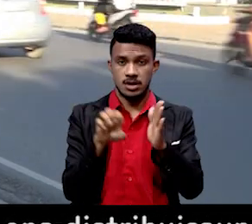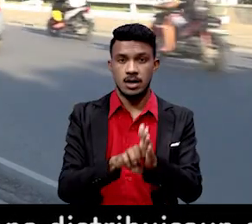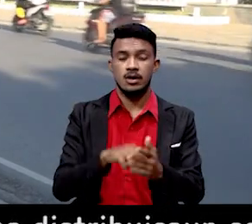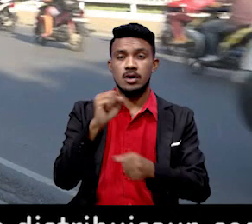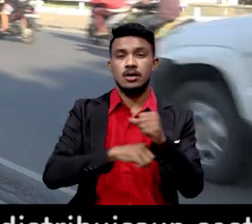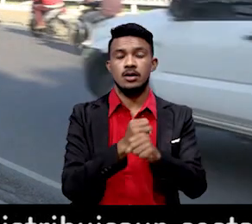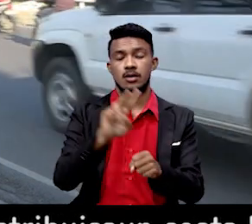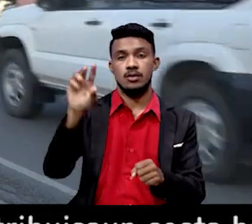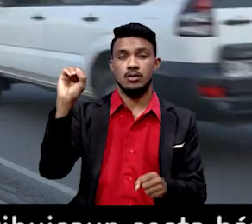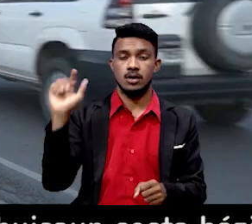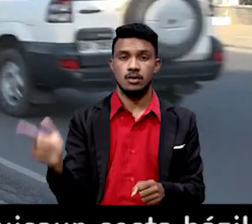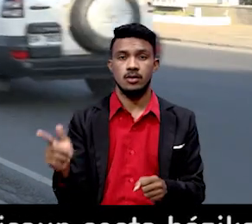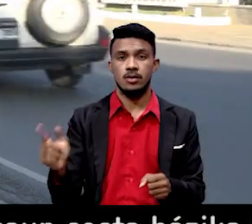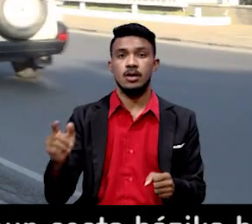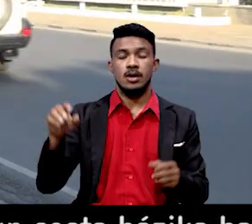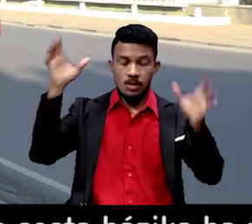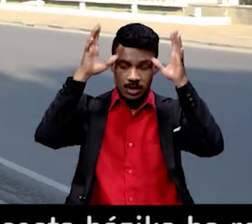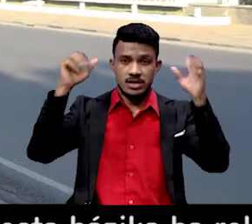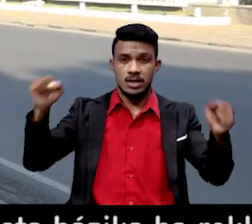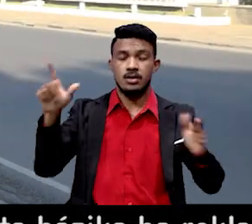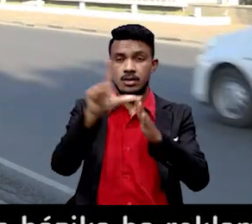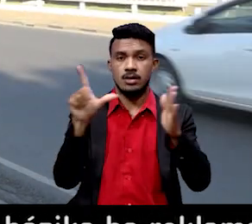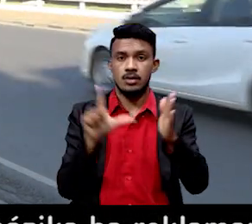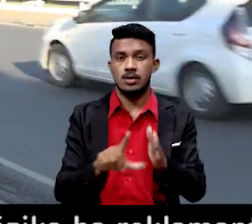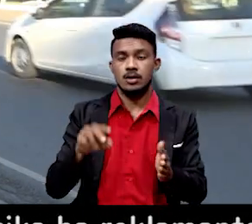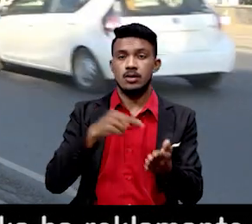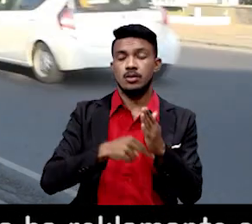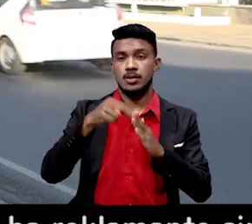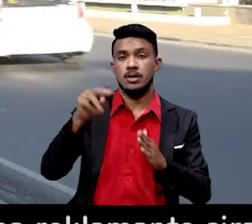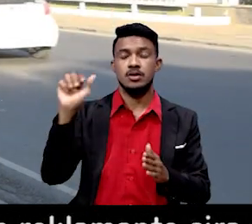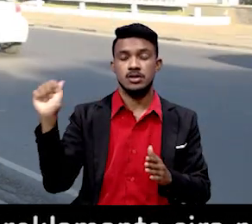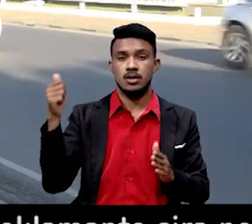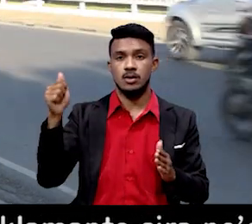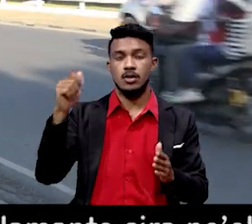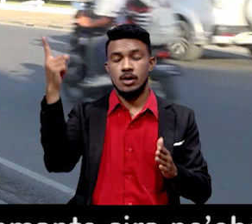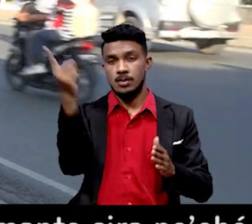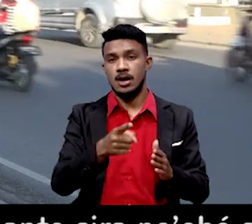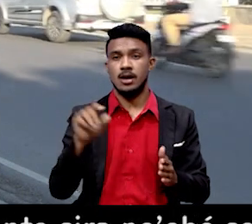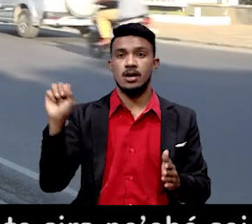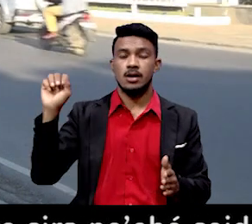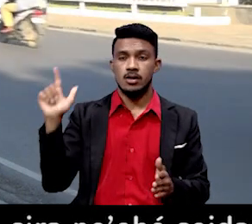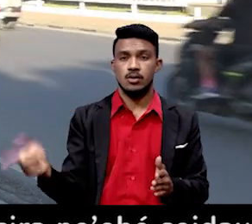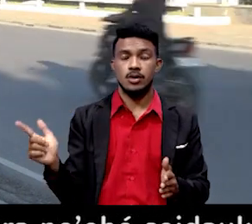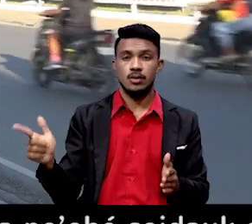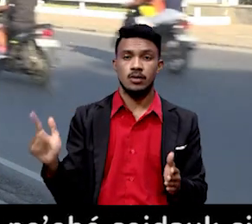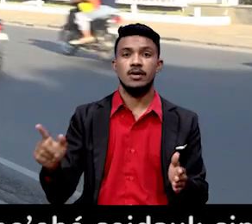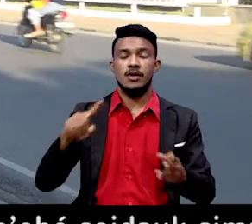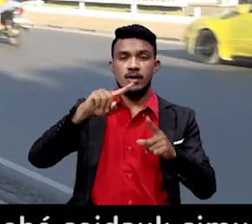anulo no presidente promulga lei número sanulo para rihun ruaru anulo e aloro sanulo resencia fulan